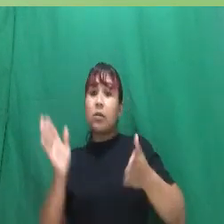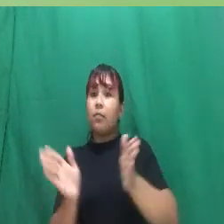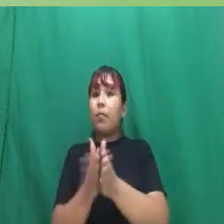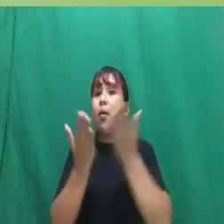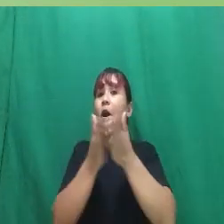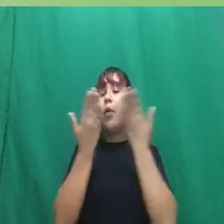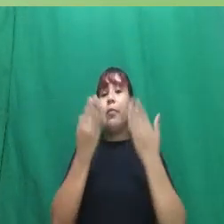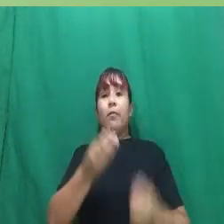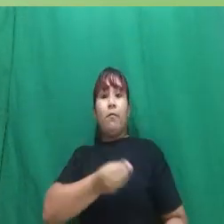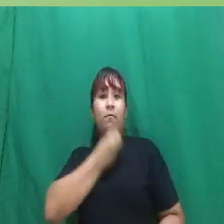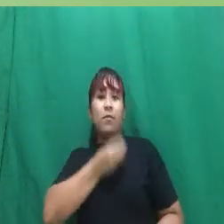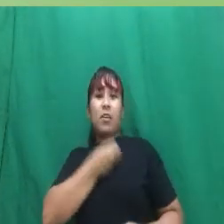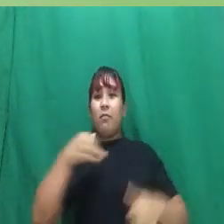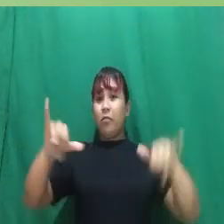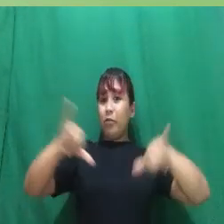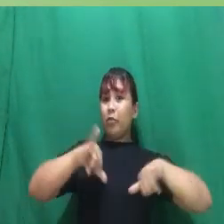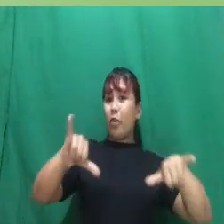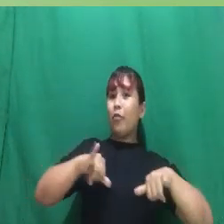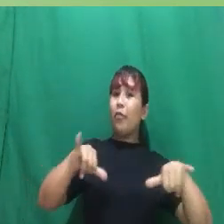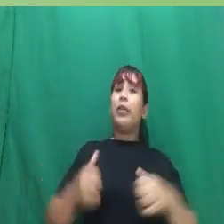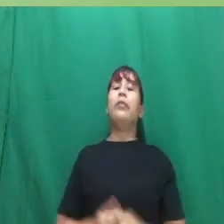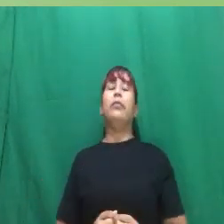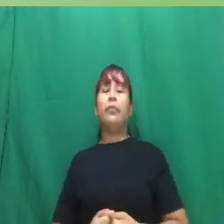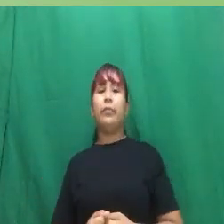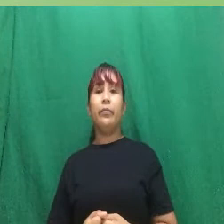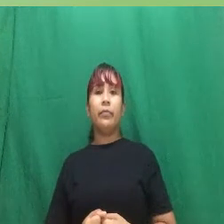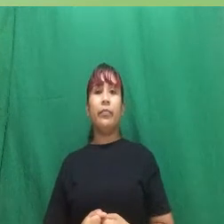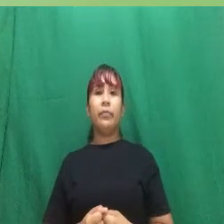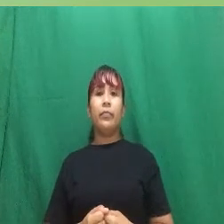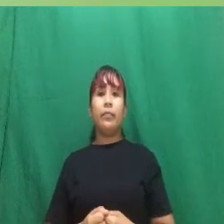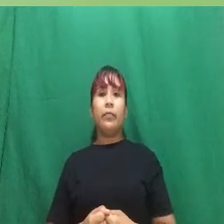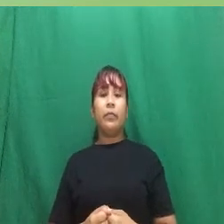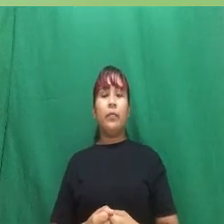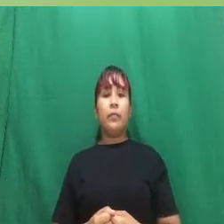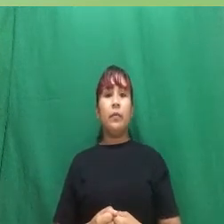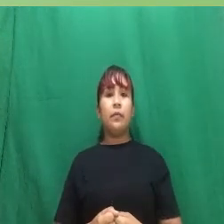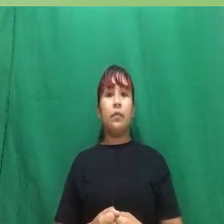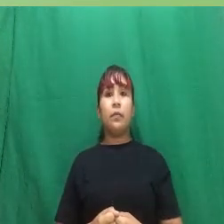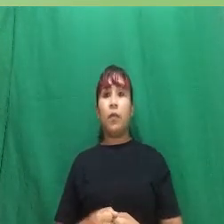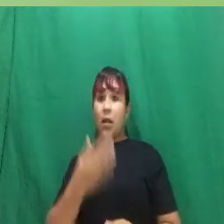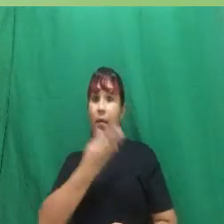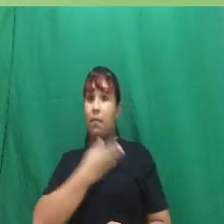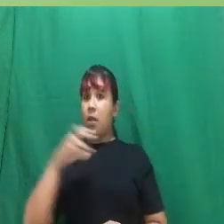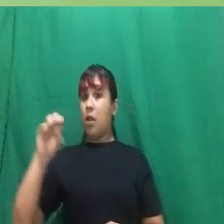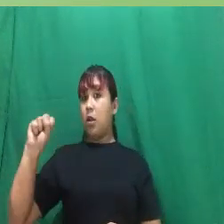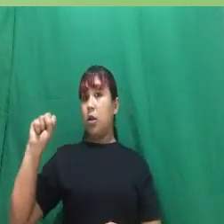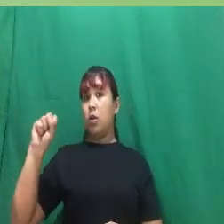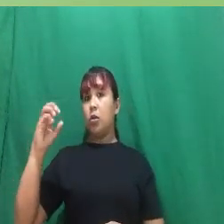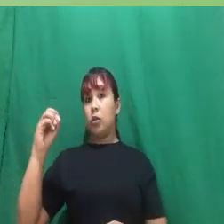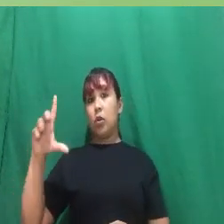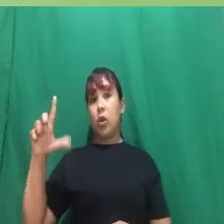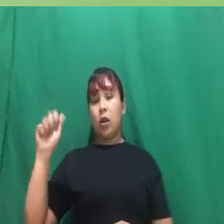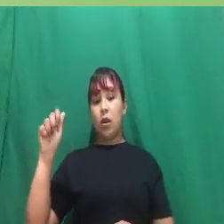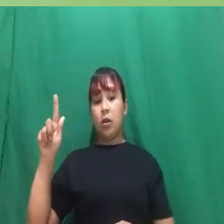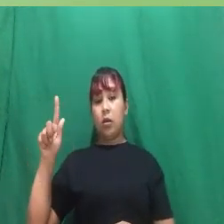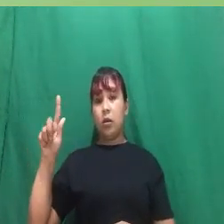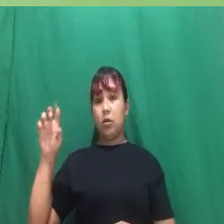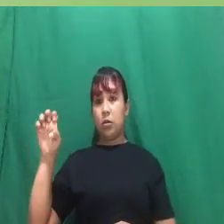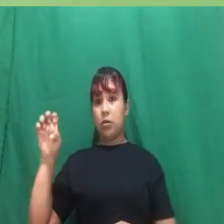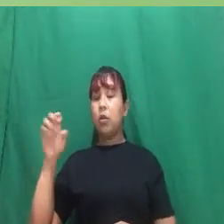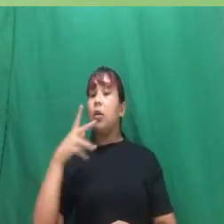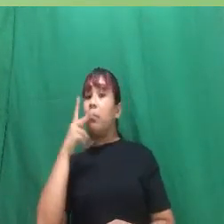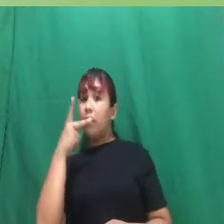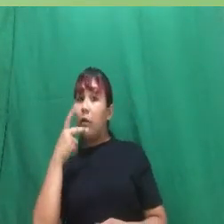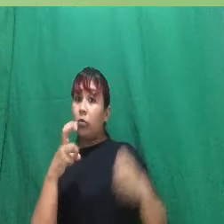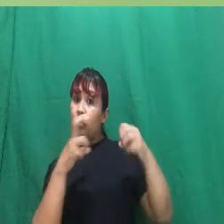SUS? Porque muita gente só sabe fazer a defesa micro. E eu costumo entender, e eu costumo dizer que nós temos que começar